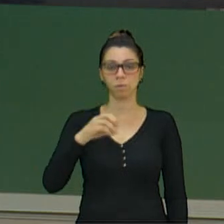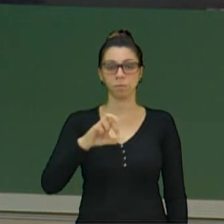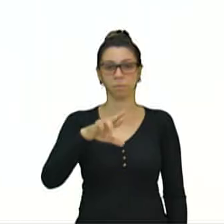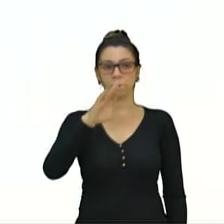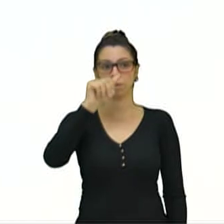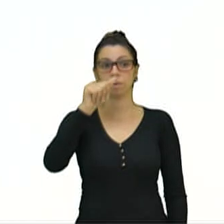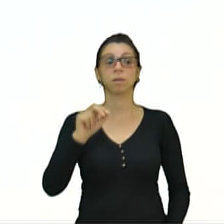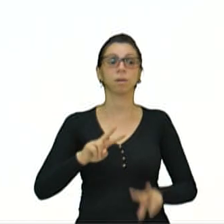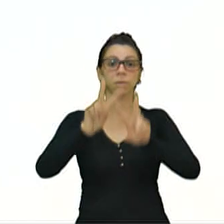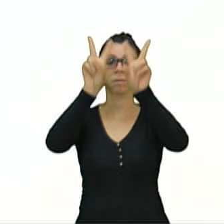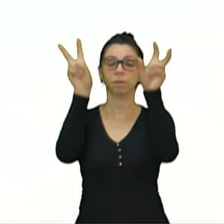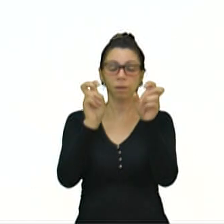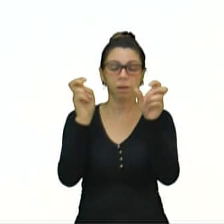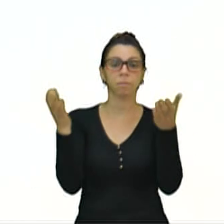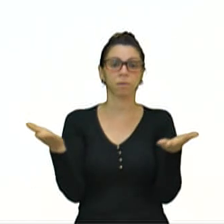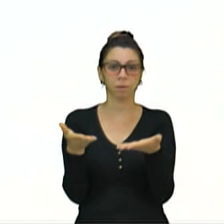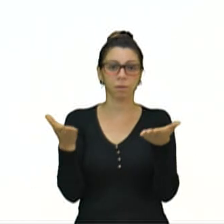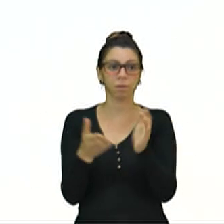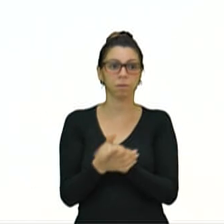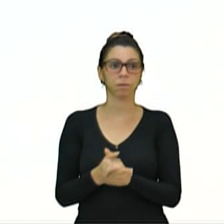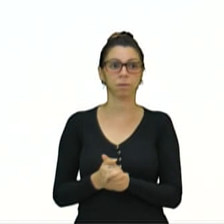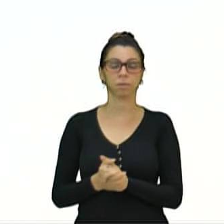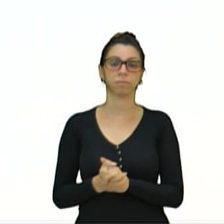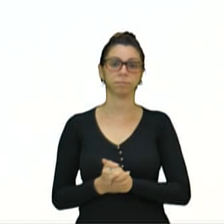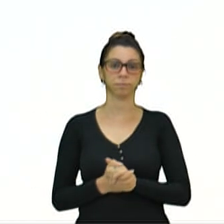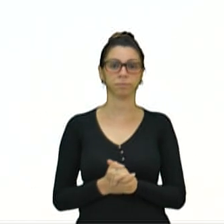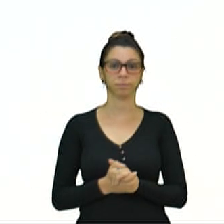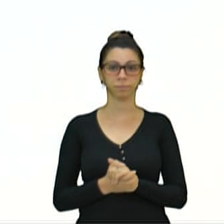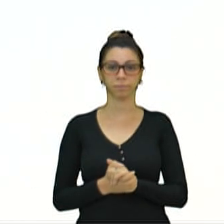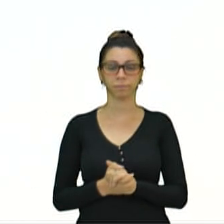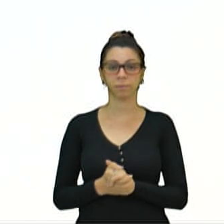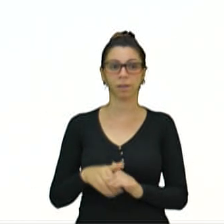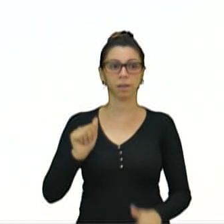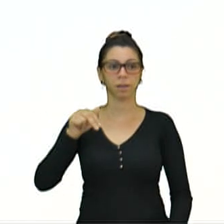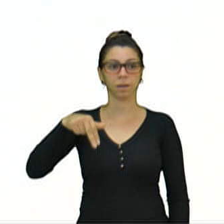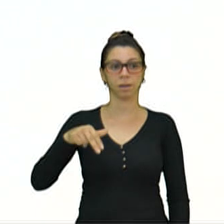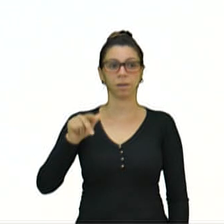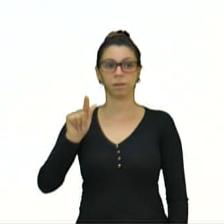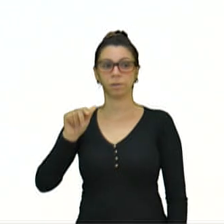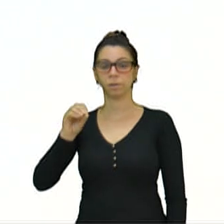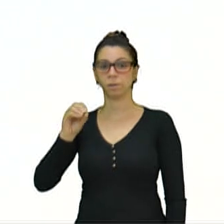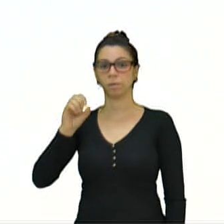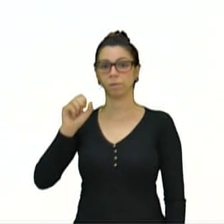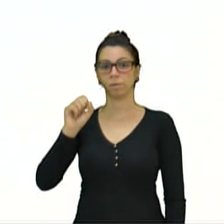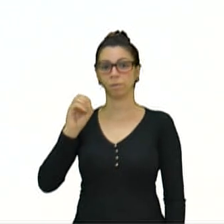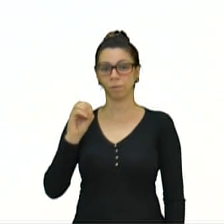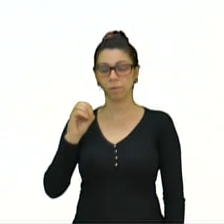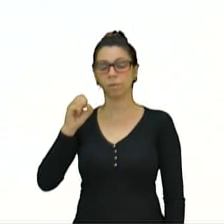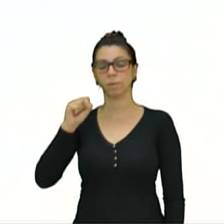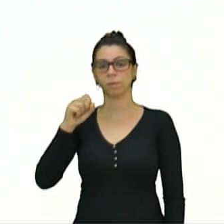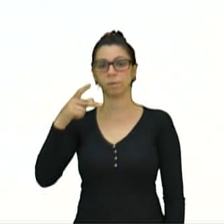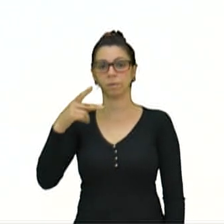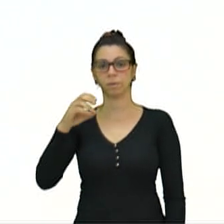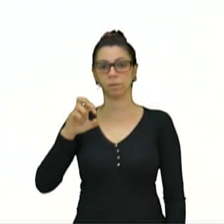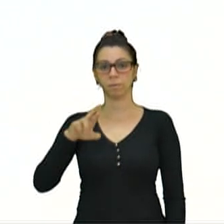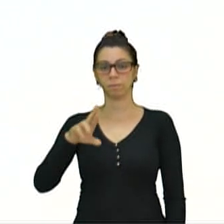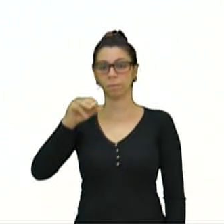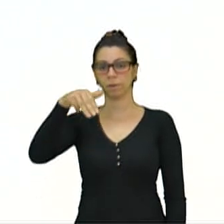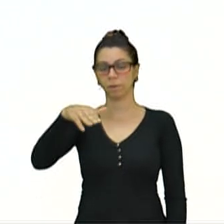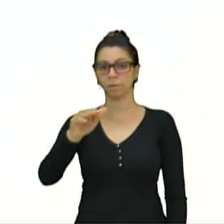as angiospermas, que é assunto para mais tarde. Então, essas plantas que a gente vai falar hoje pertencem ao grupo